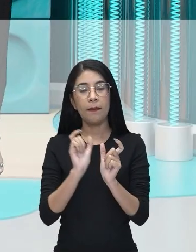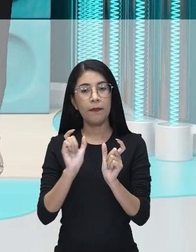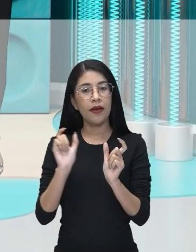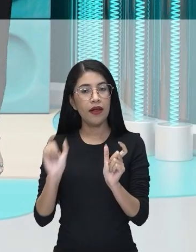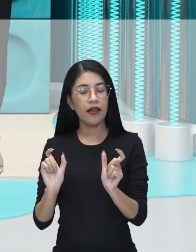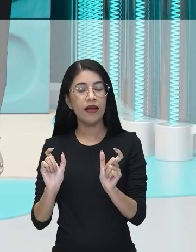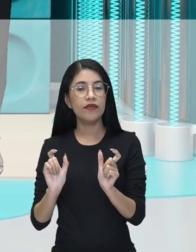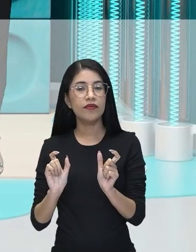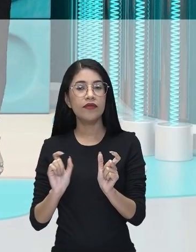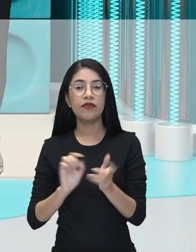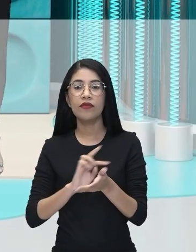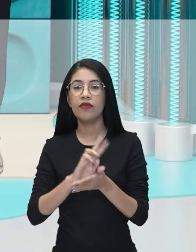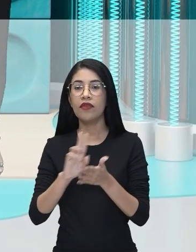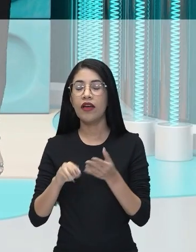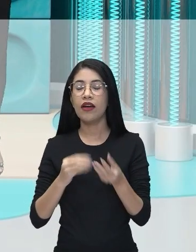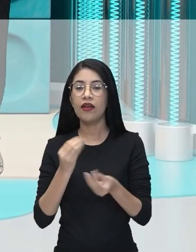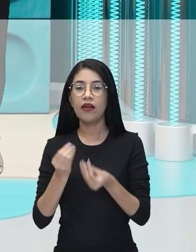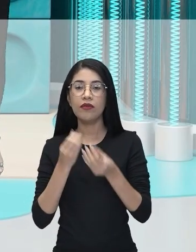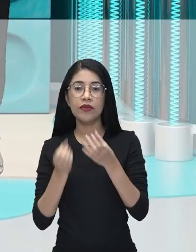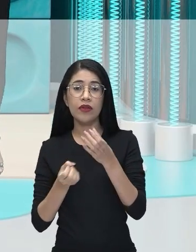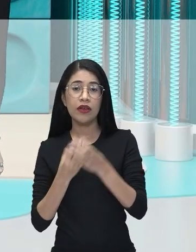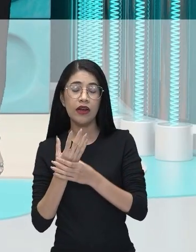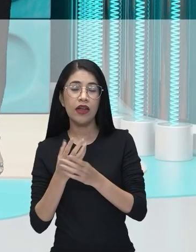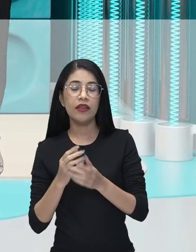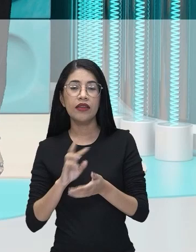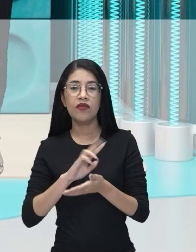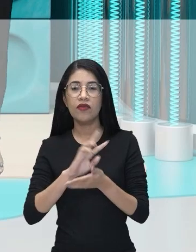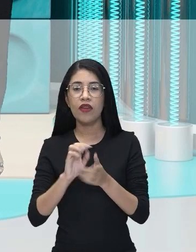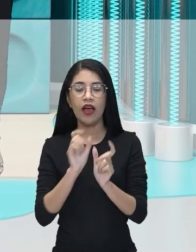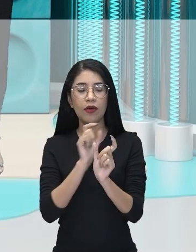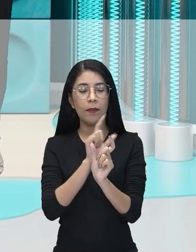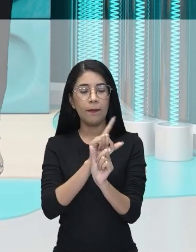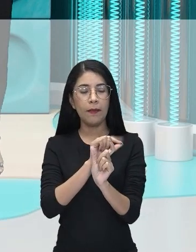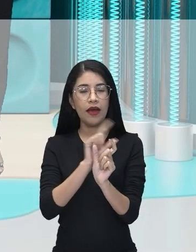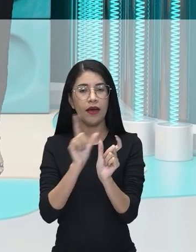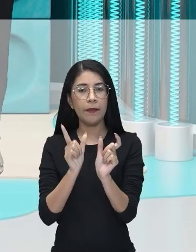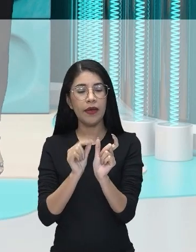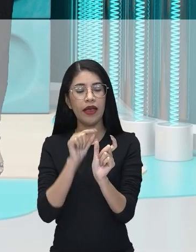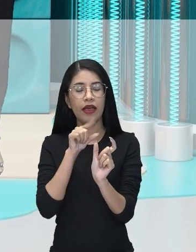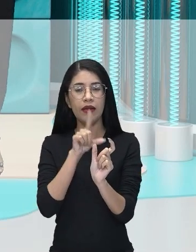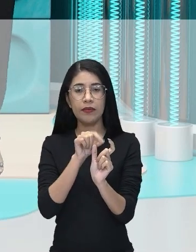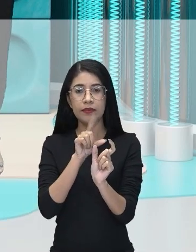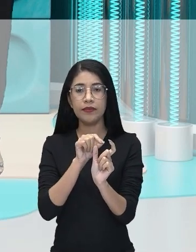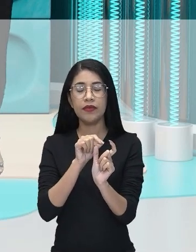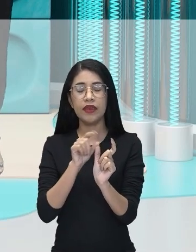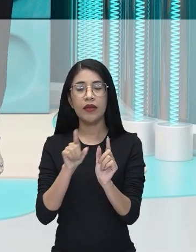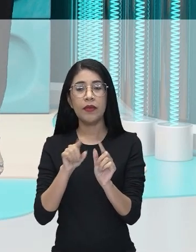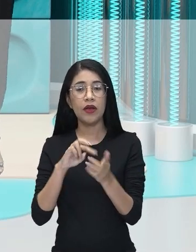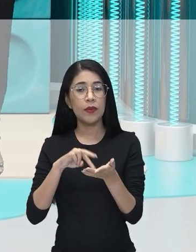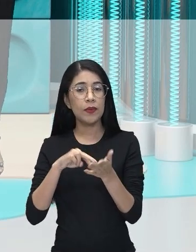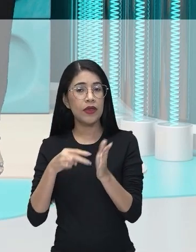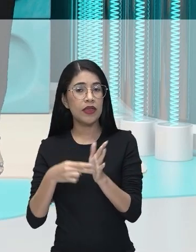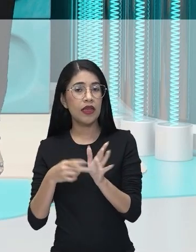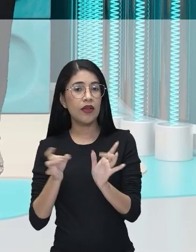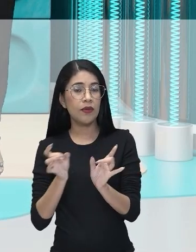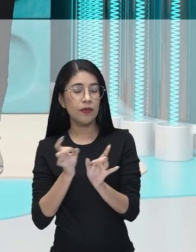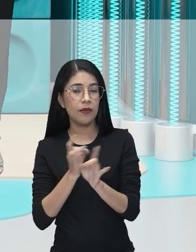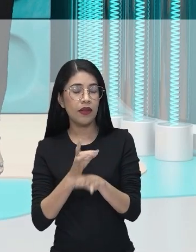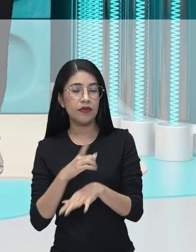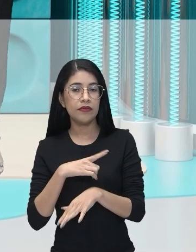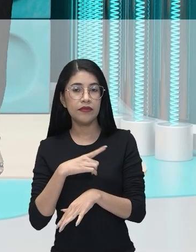na verdade, formadas por várias partezinhas, né? Até compor o significado